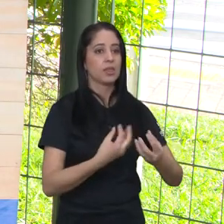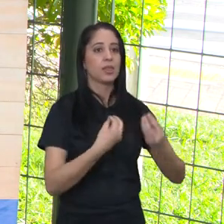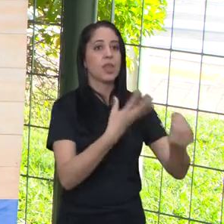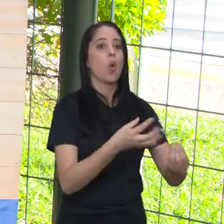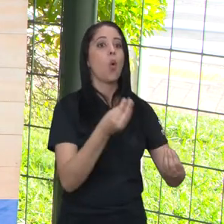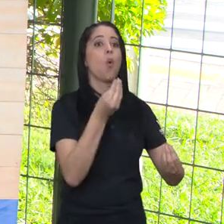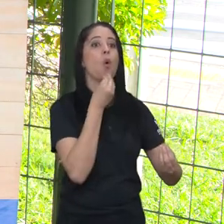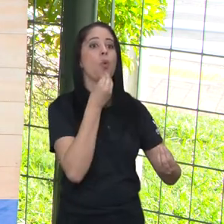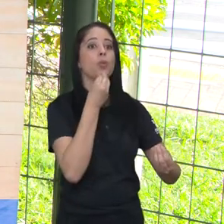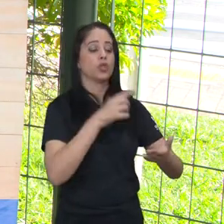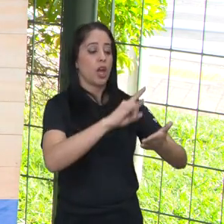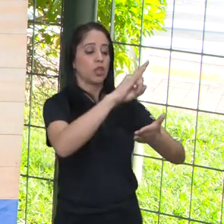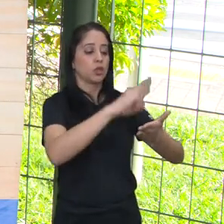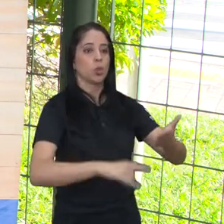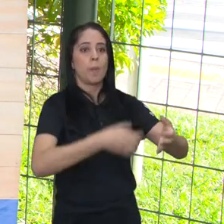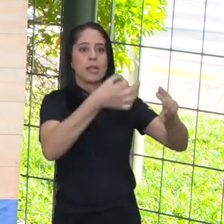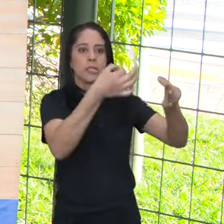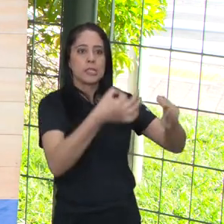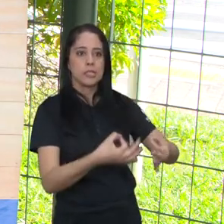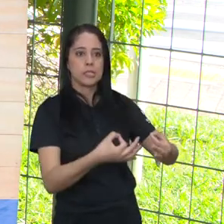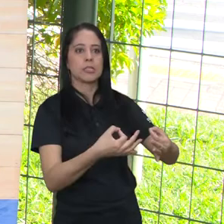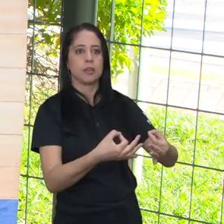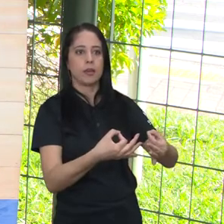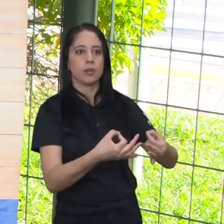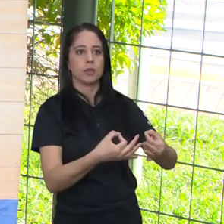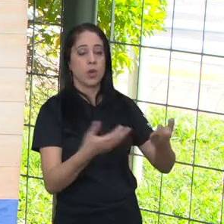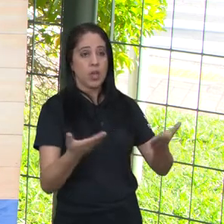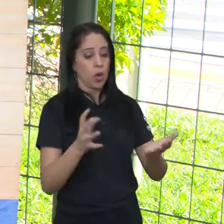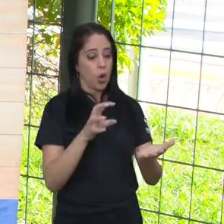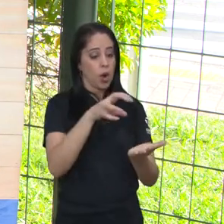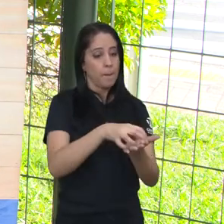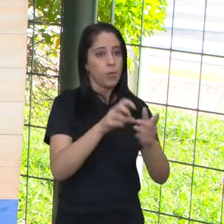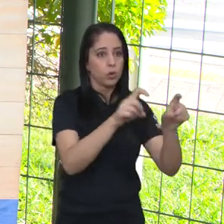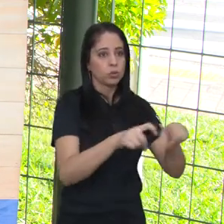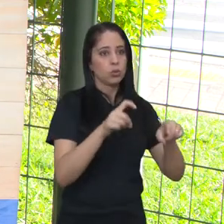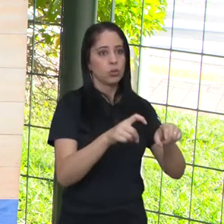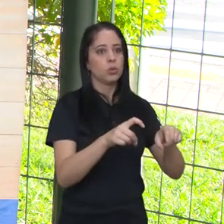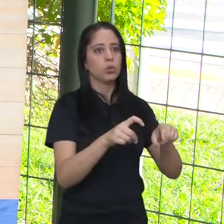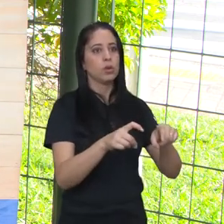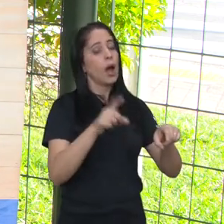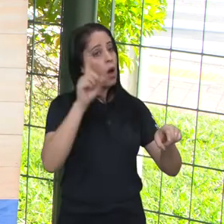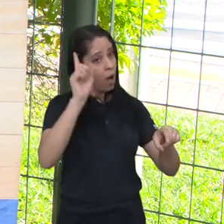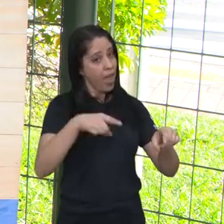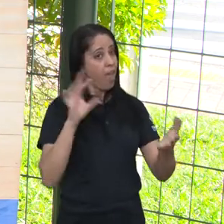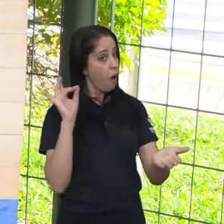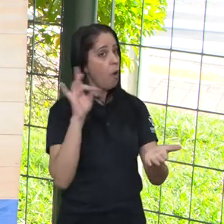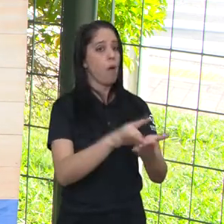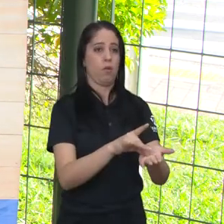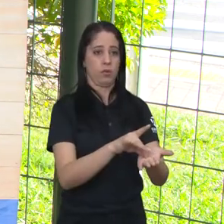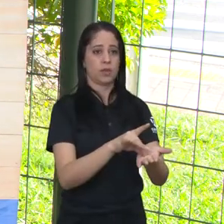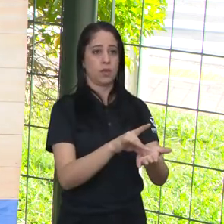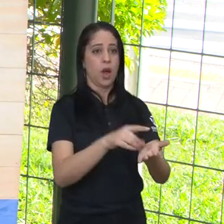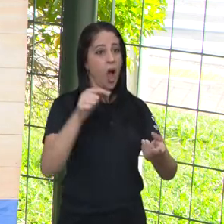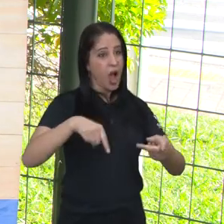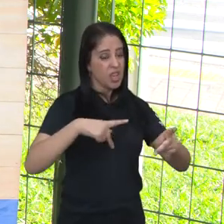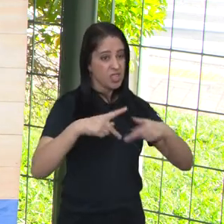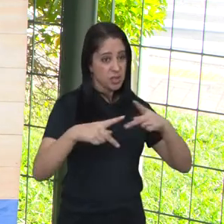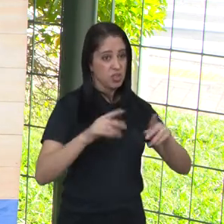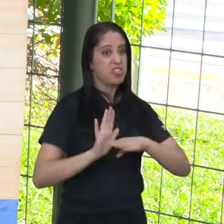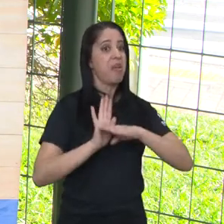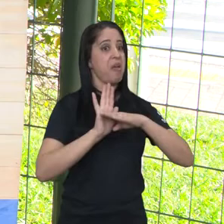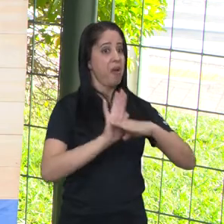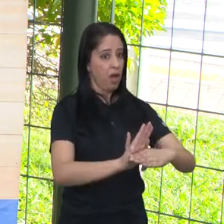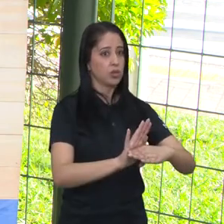formatação jurídica e personalizando o ponto Rural cor o que pode ajudar o produtor rural aqui em São José Com certeza